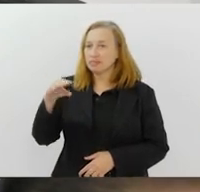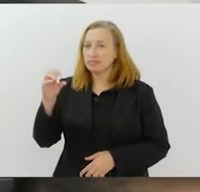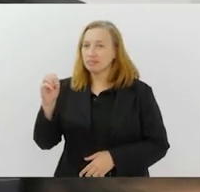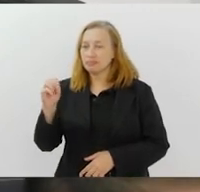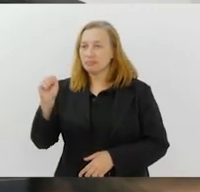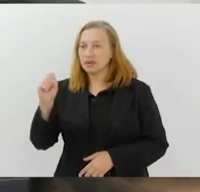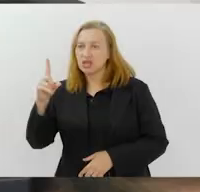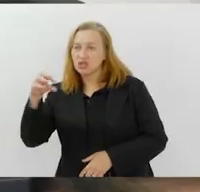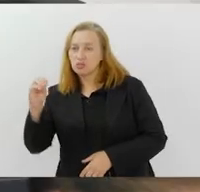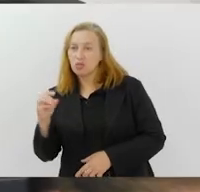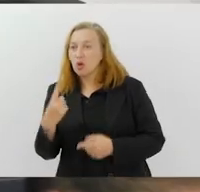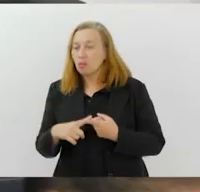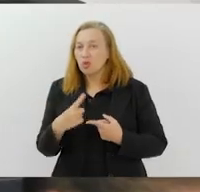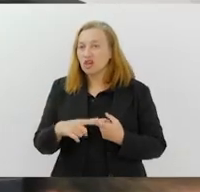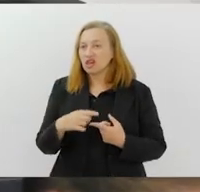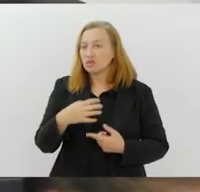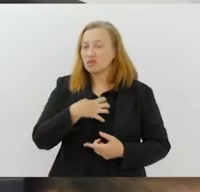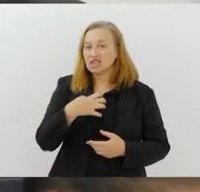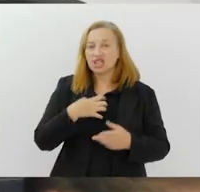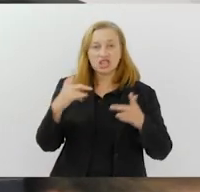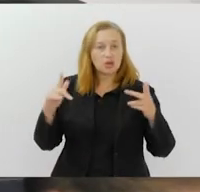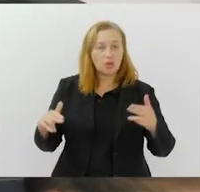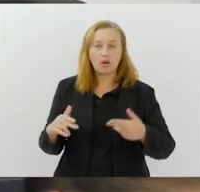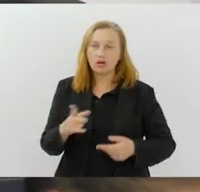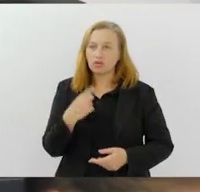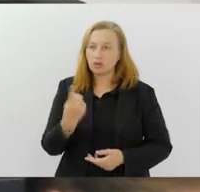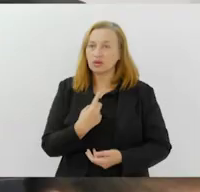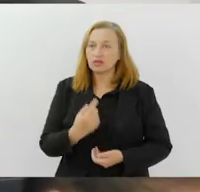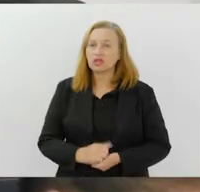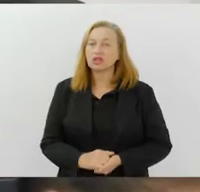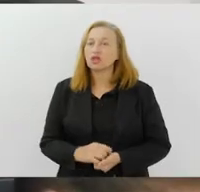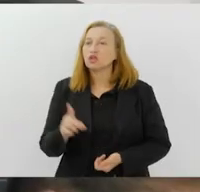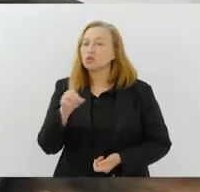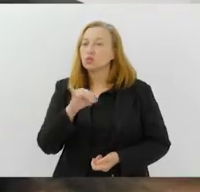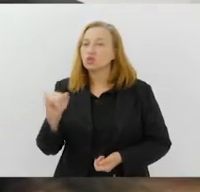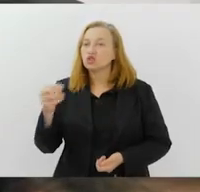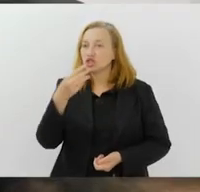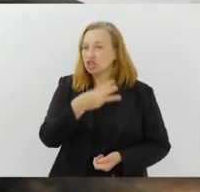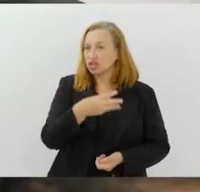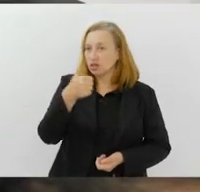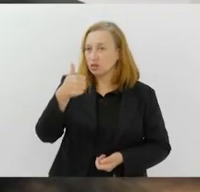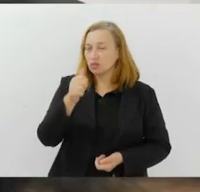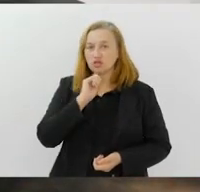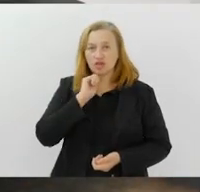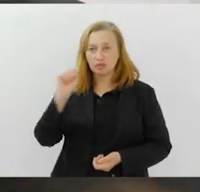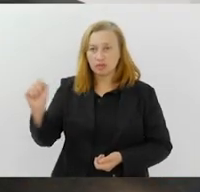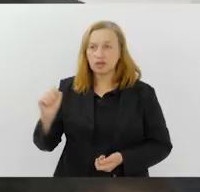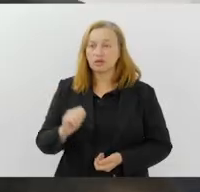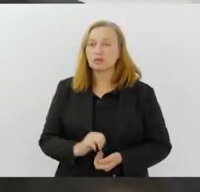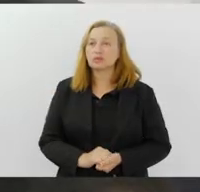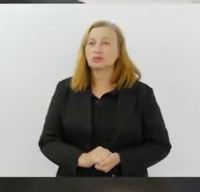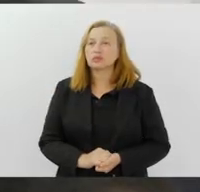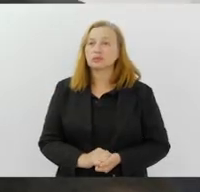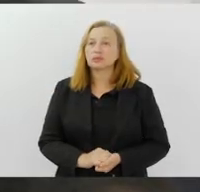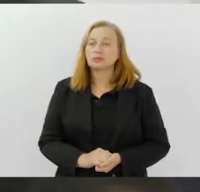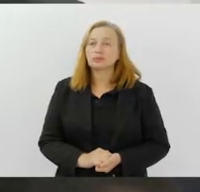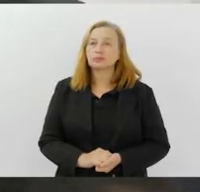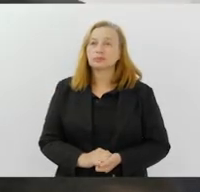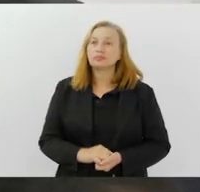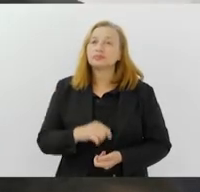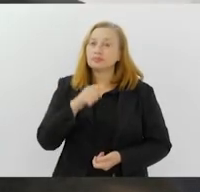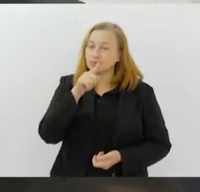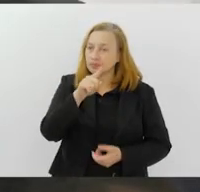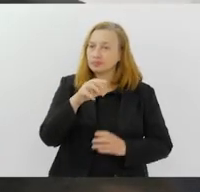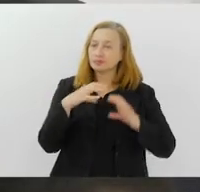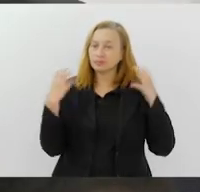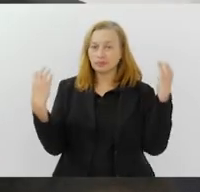porque não tá sentindo no dia 31 de Abril lá na